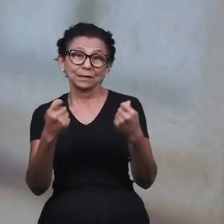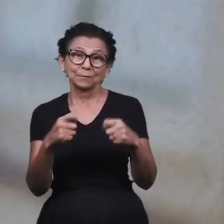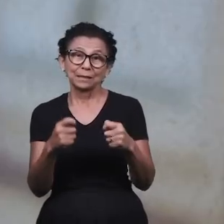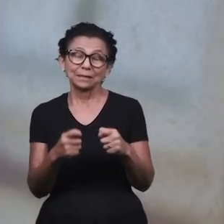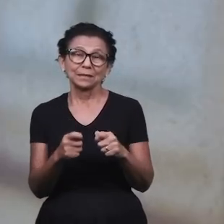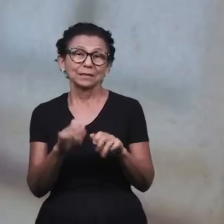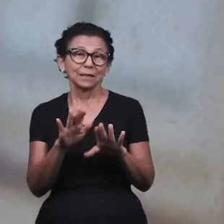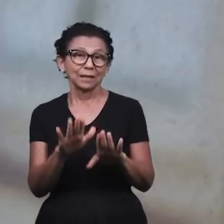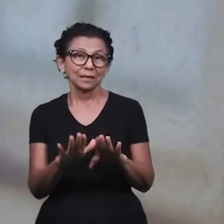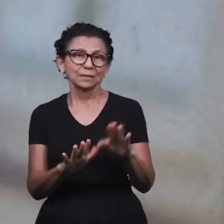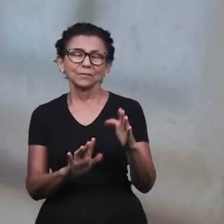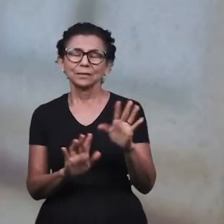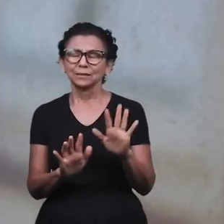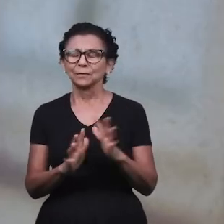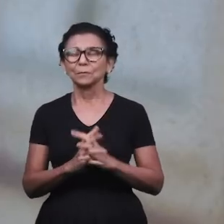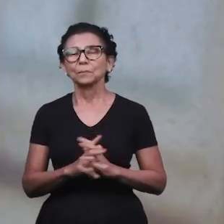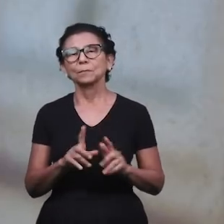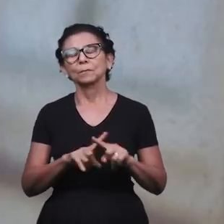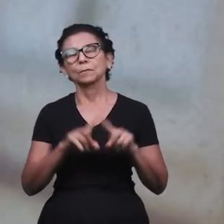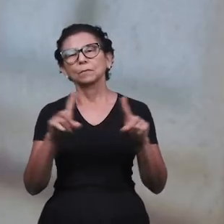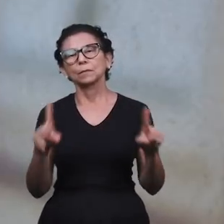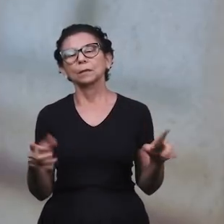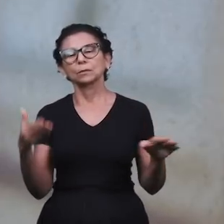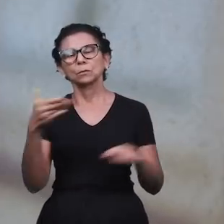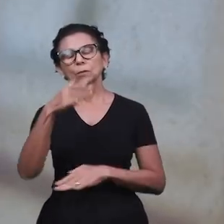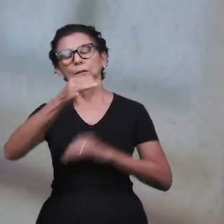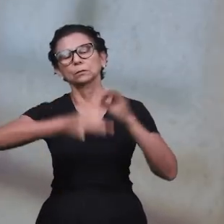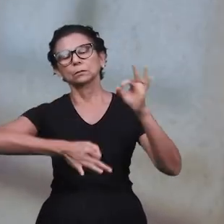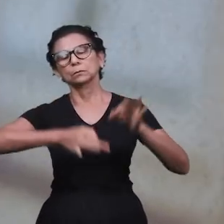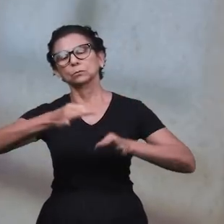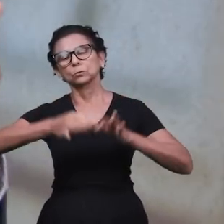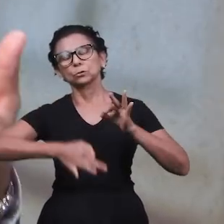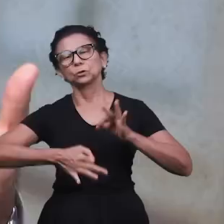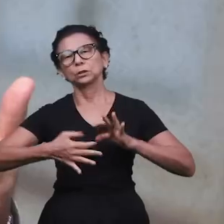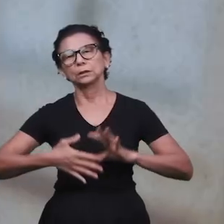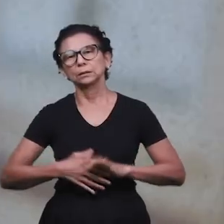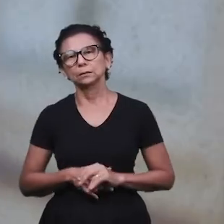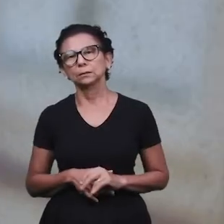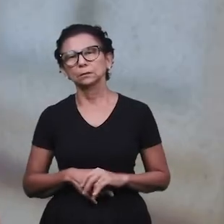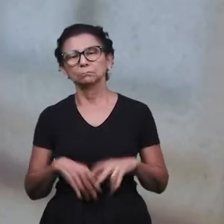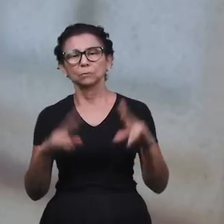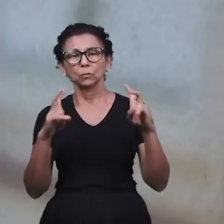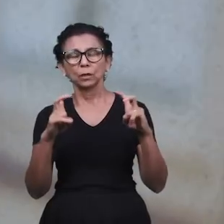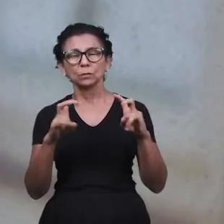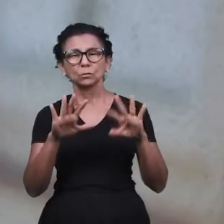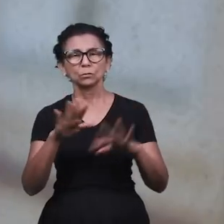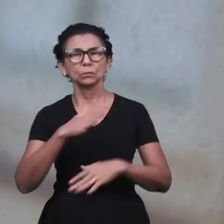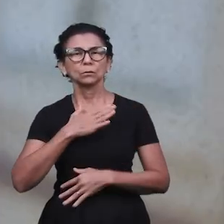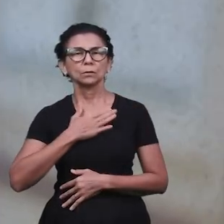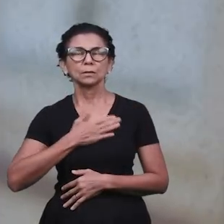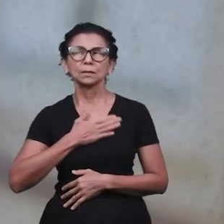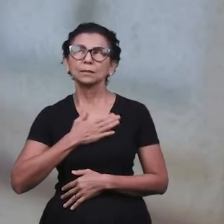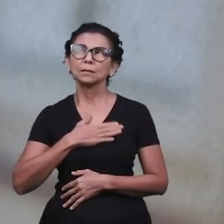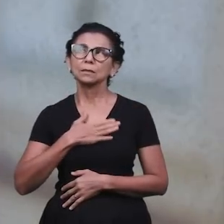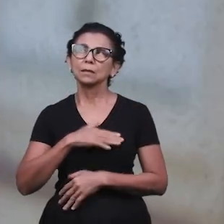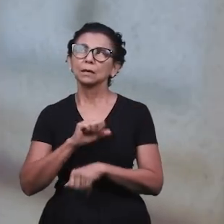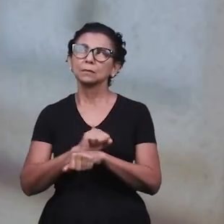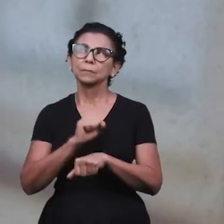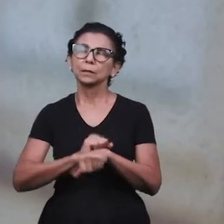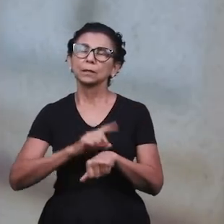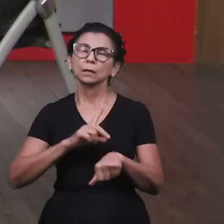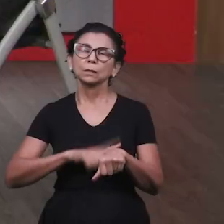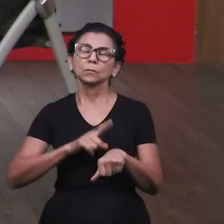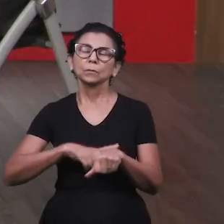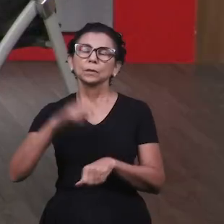um assunto para a apreciação do Poder Judiciário, é colocar este assunto e descansar, porque no momento